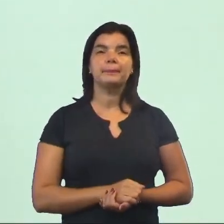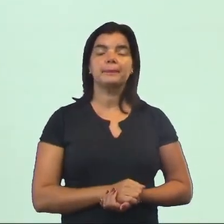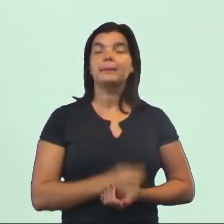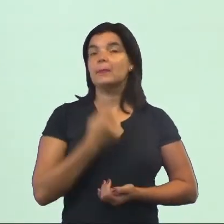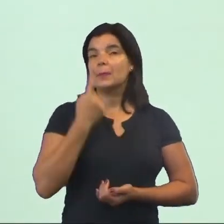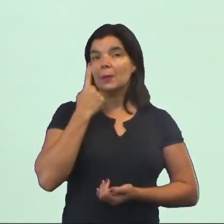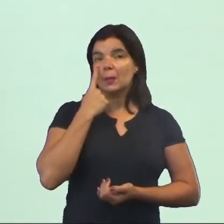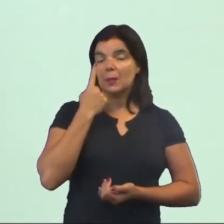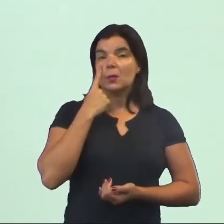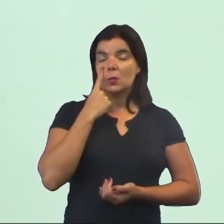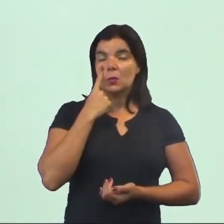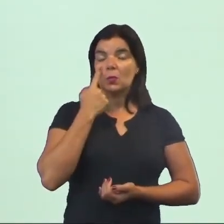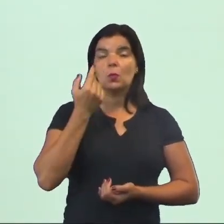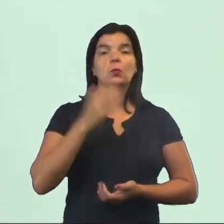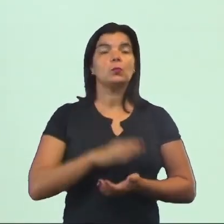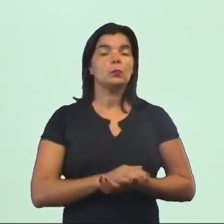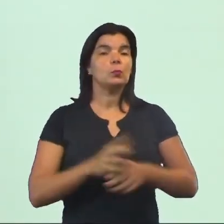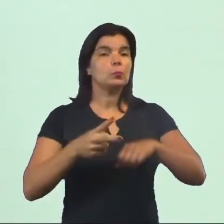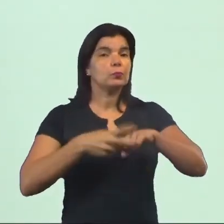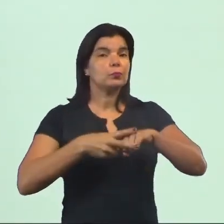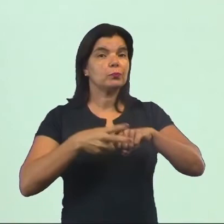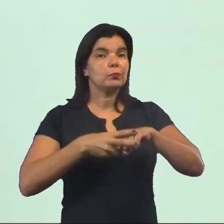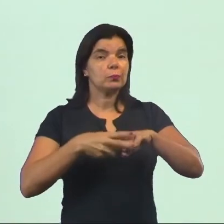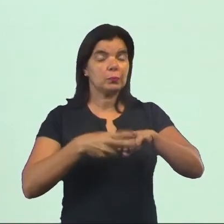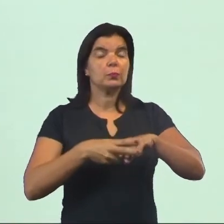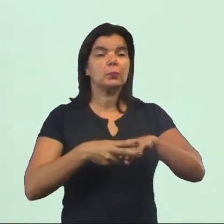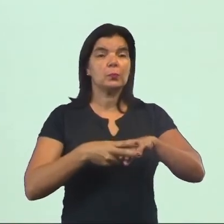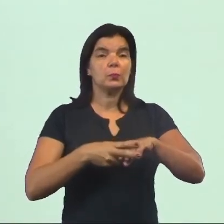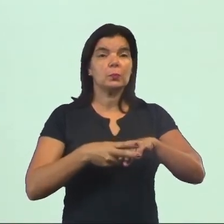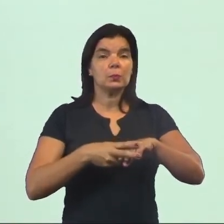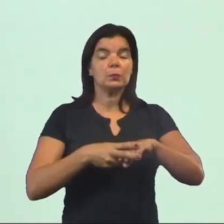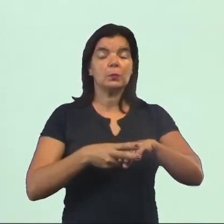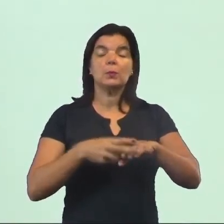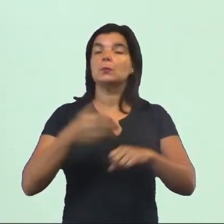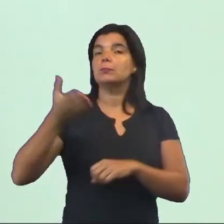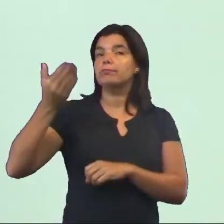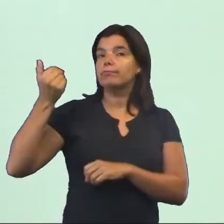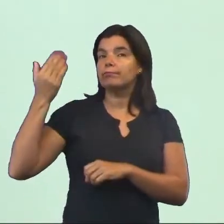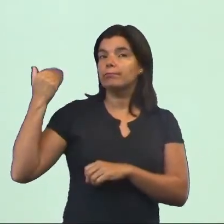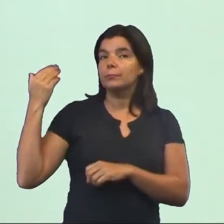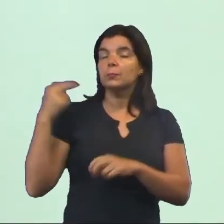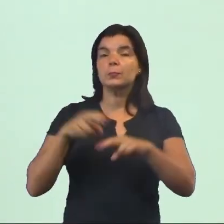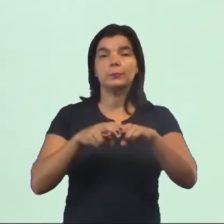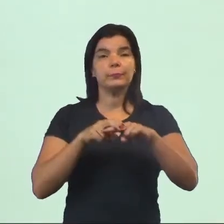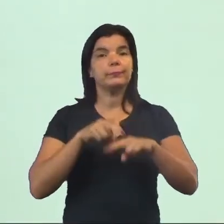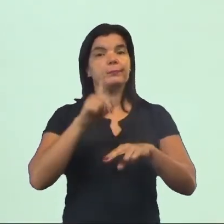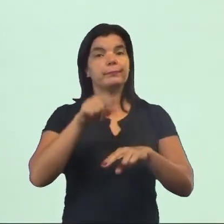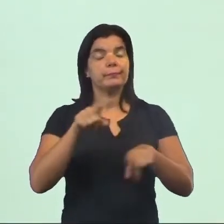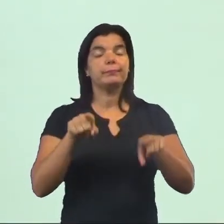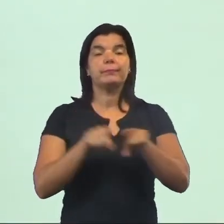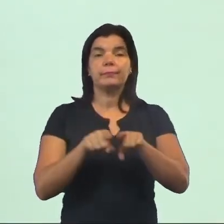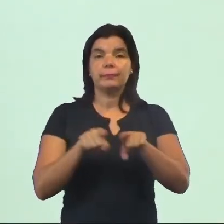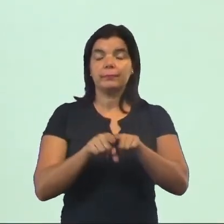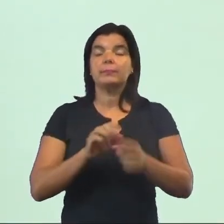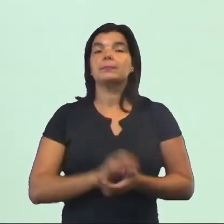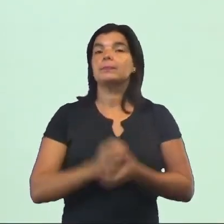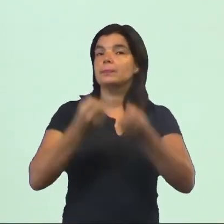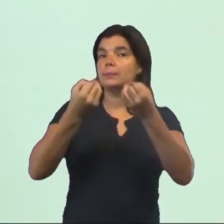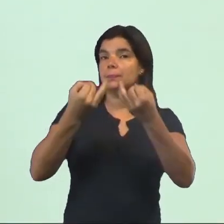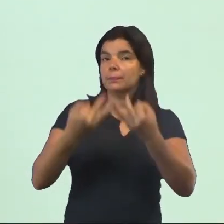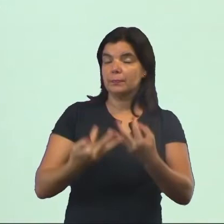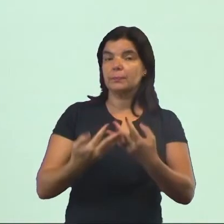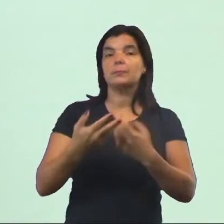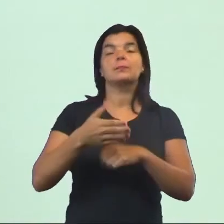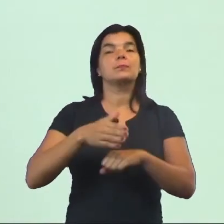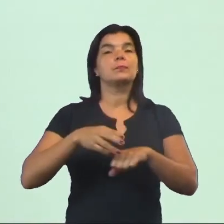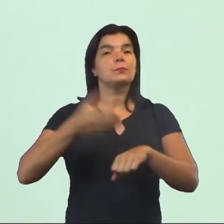Então, observando aí o tempo verbal, o verbo está conjugado no passado, por isso uma expressão de tempo para falar